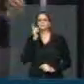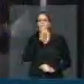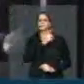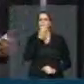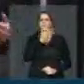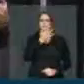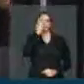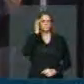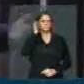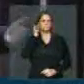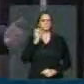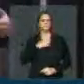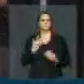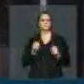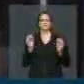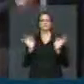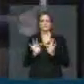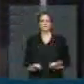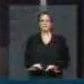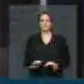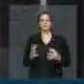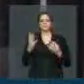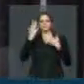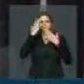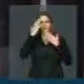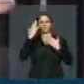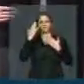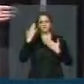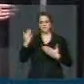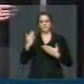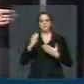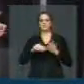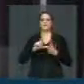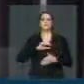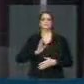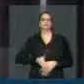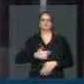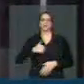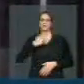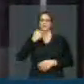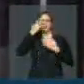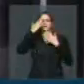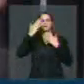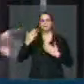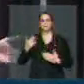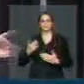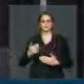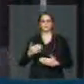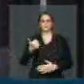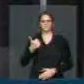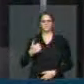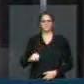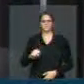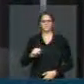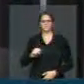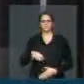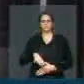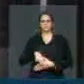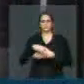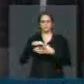e eu fico assim muito feliz e queria aqui agradecer antecipadamente aos 18 líderes